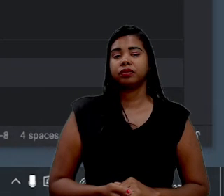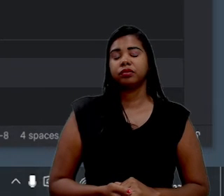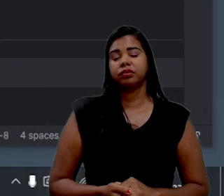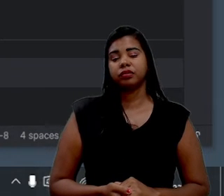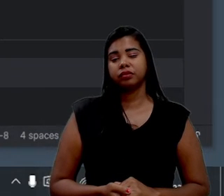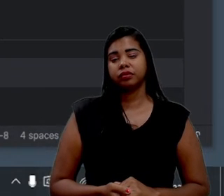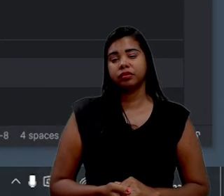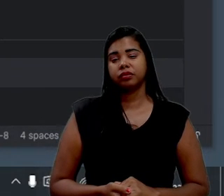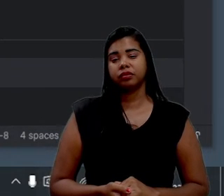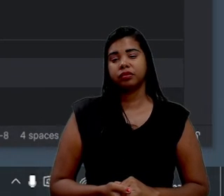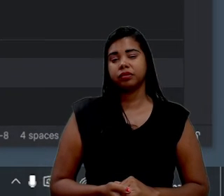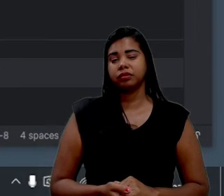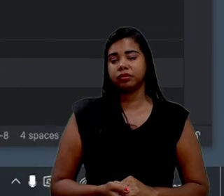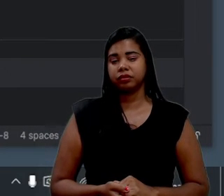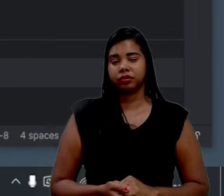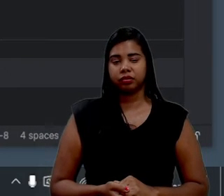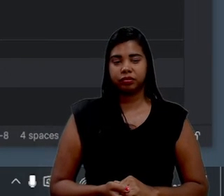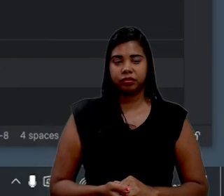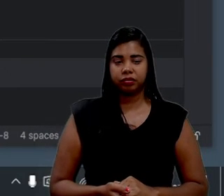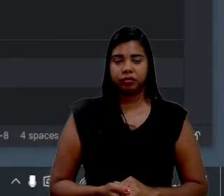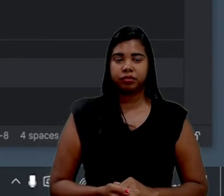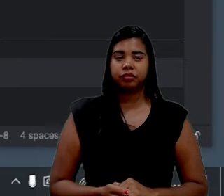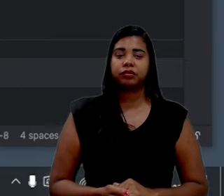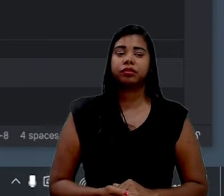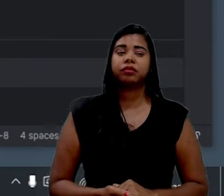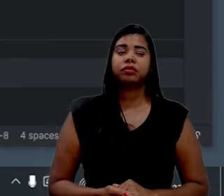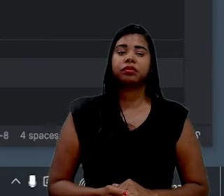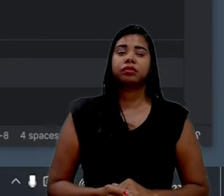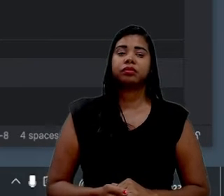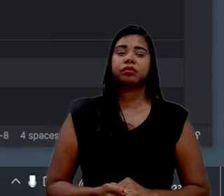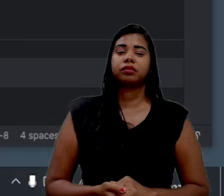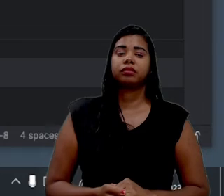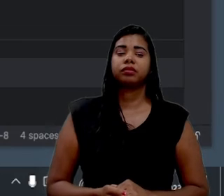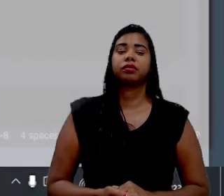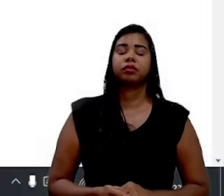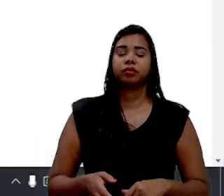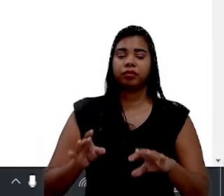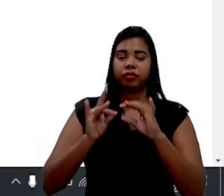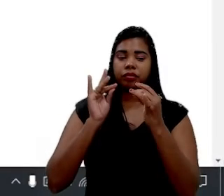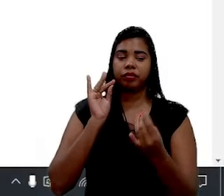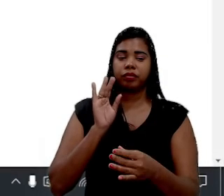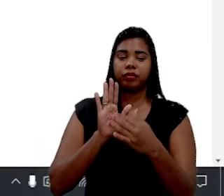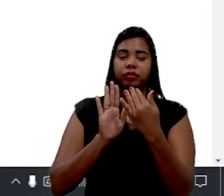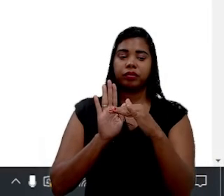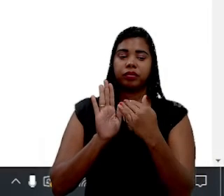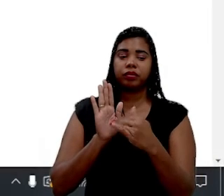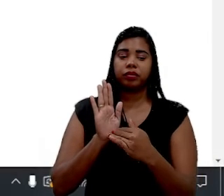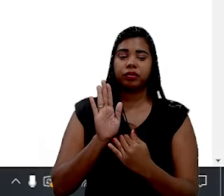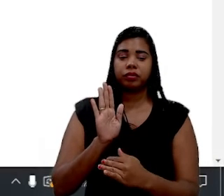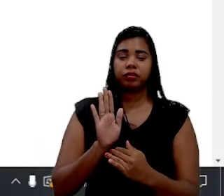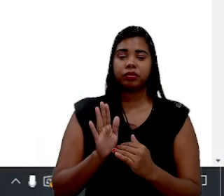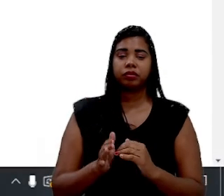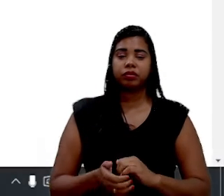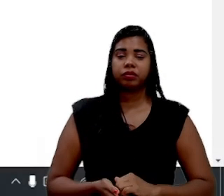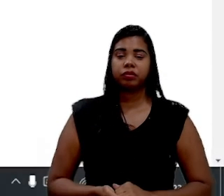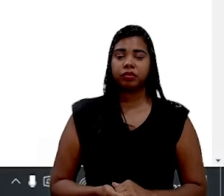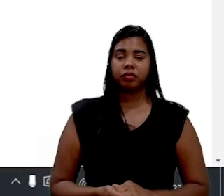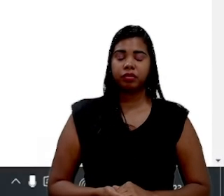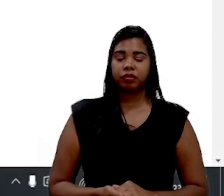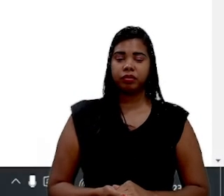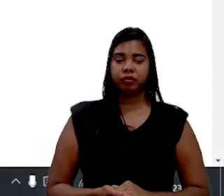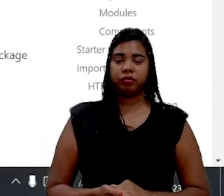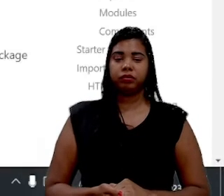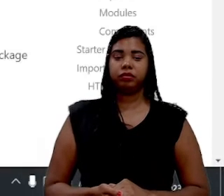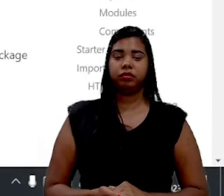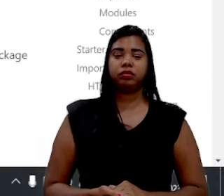Vamos agora à parte do form, que é o formulário. A gente pode fazer o mesmo